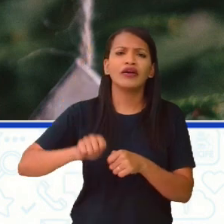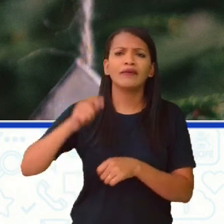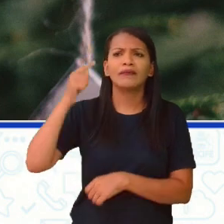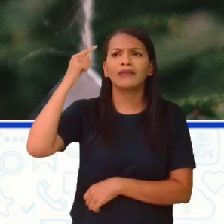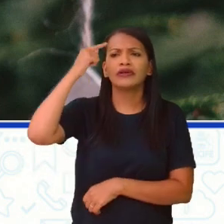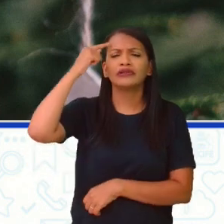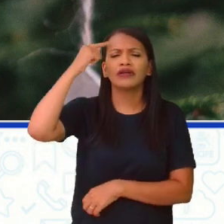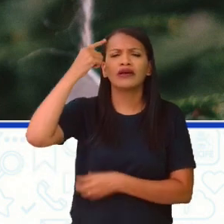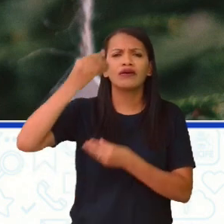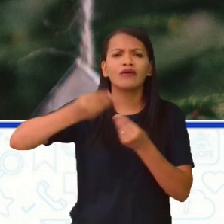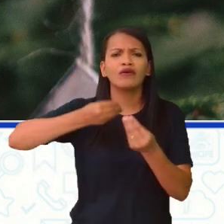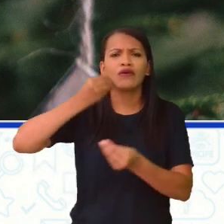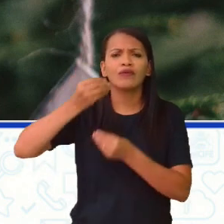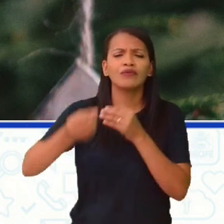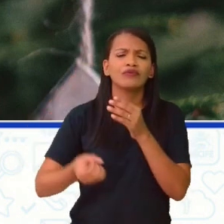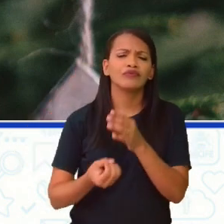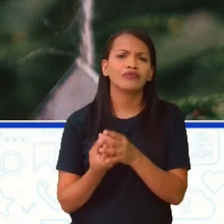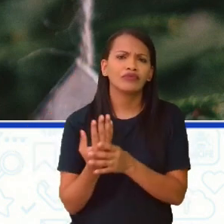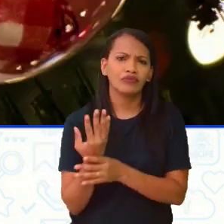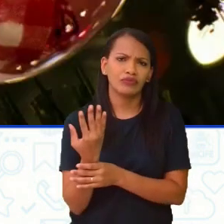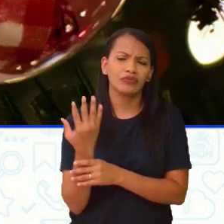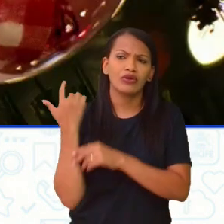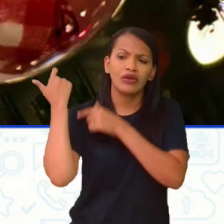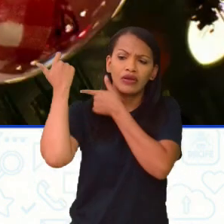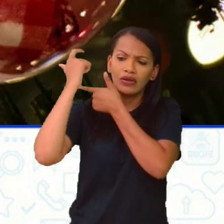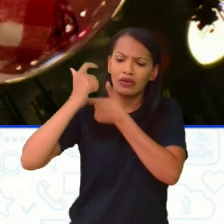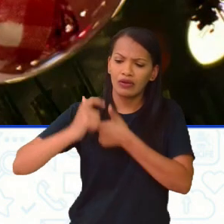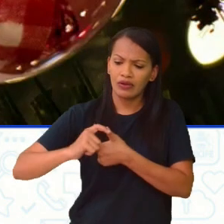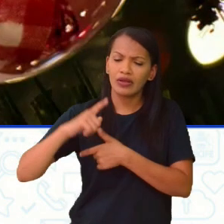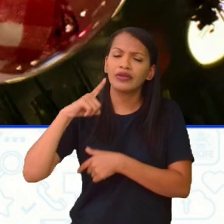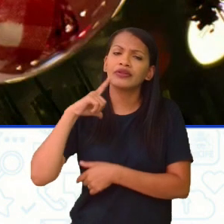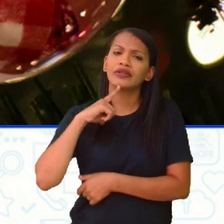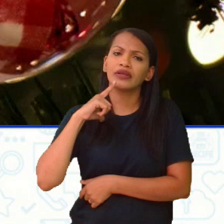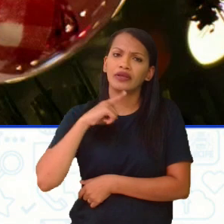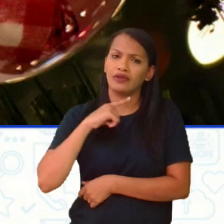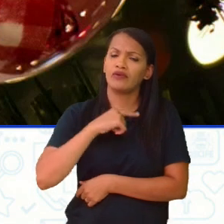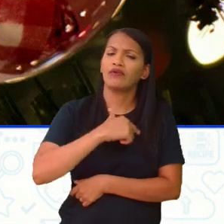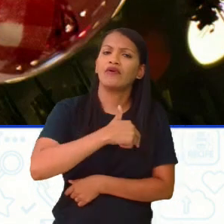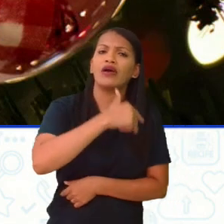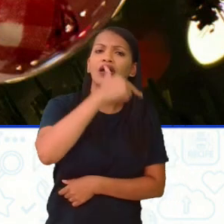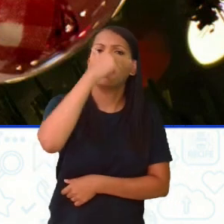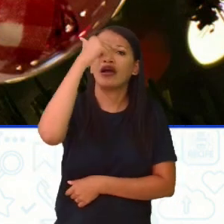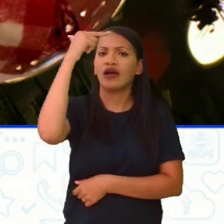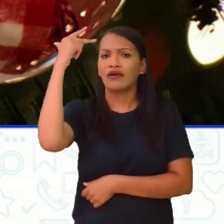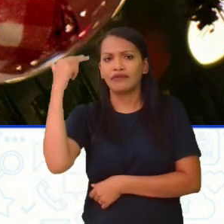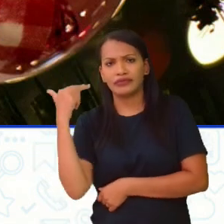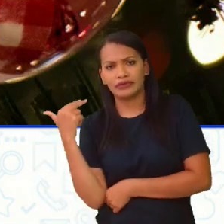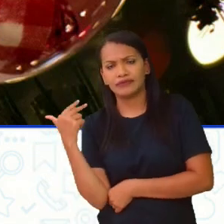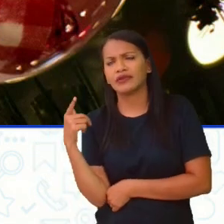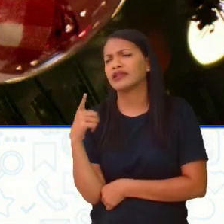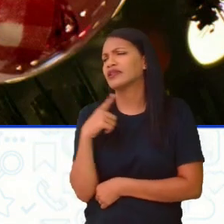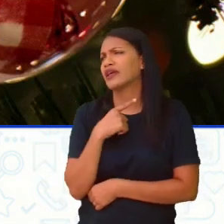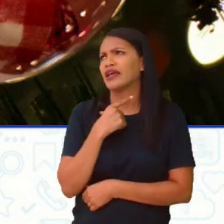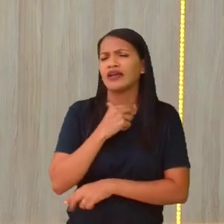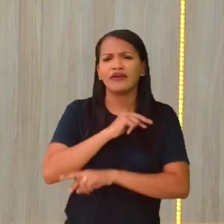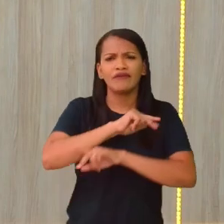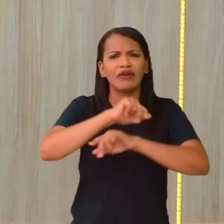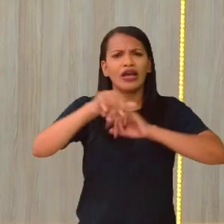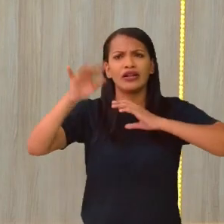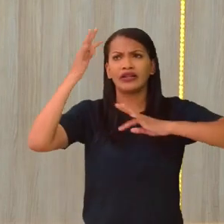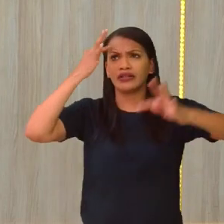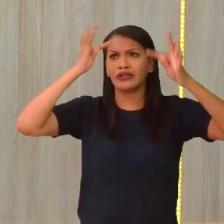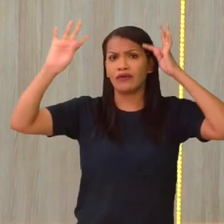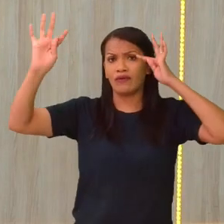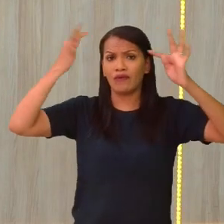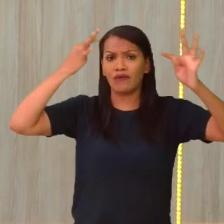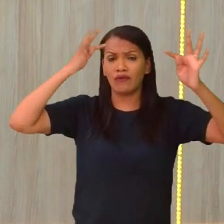onde surgiu a tradição de ter uma árvore de Natal. E existem várias teorias e versões